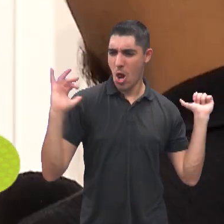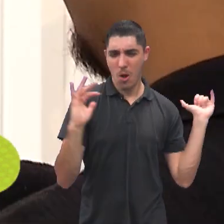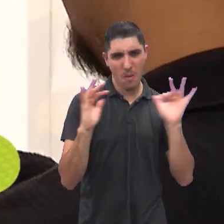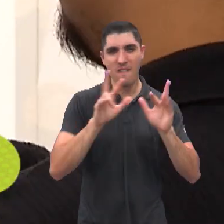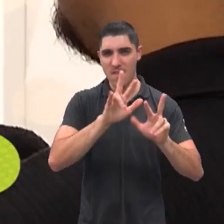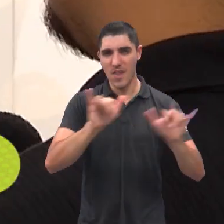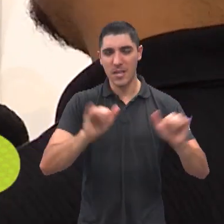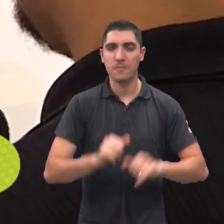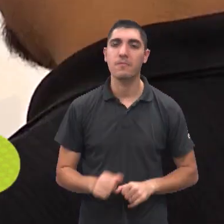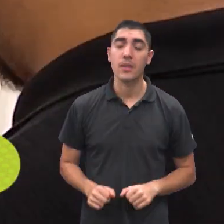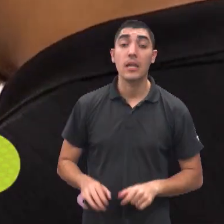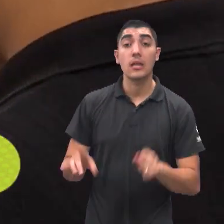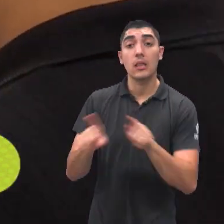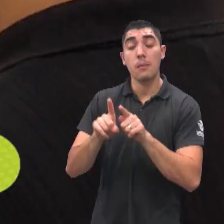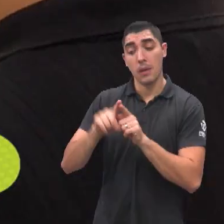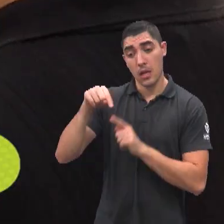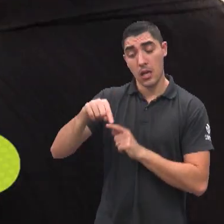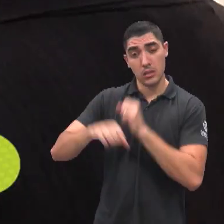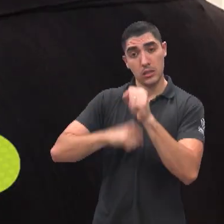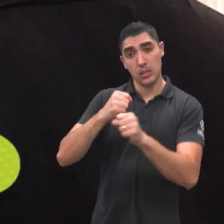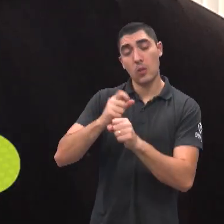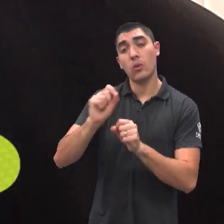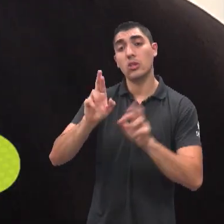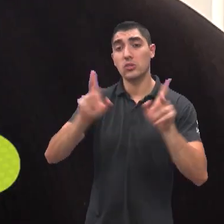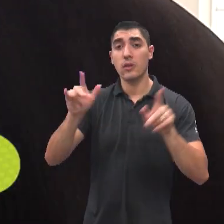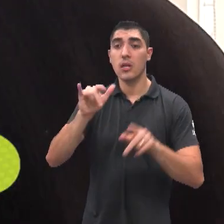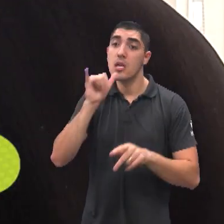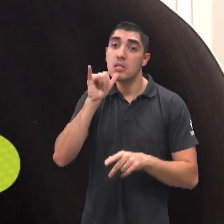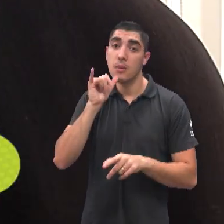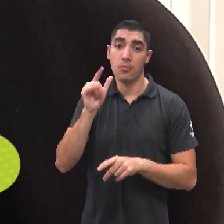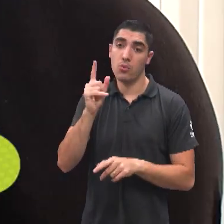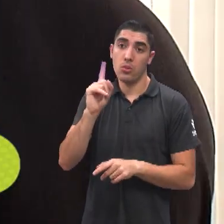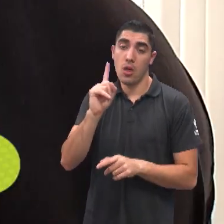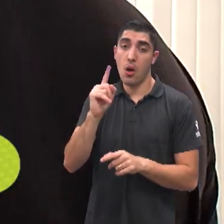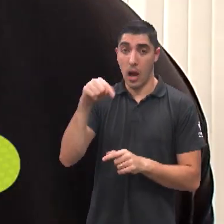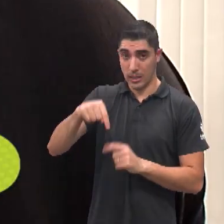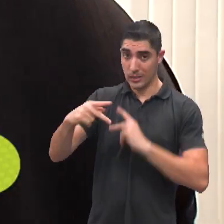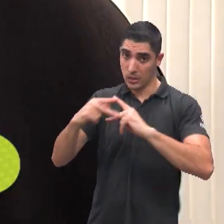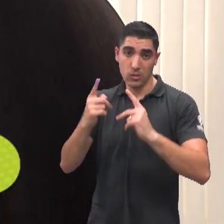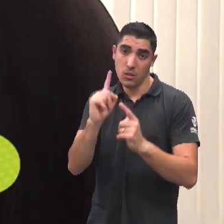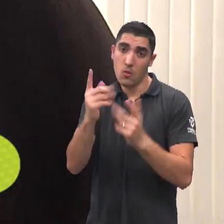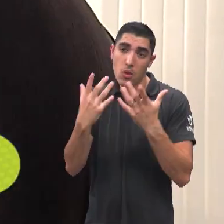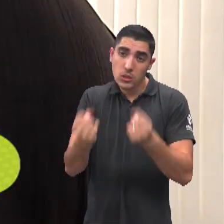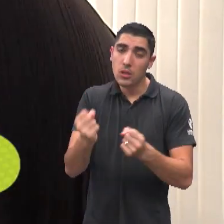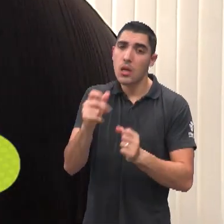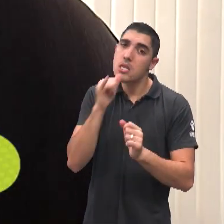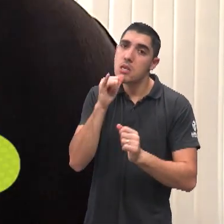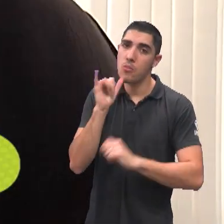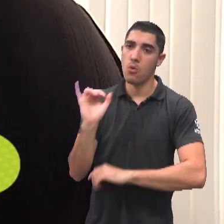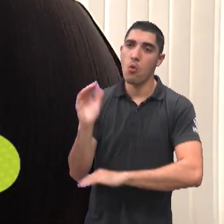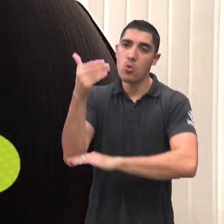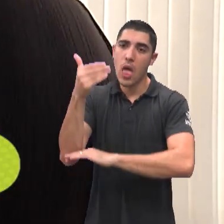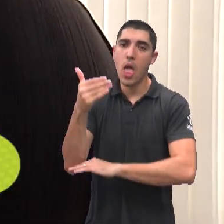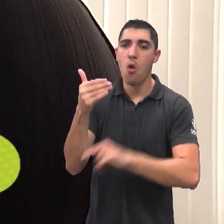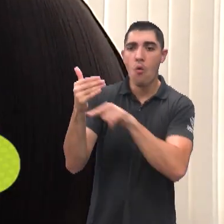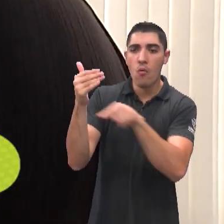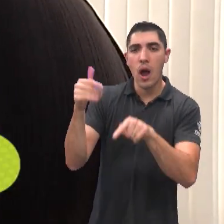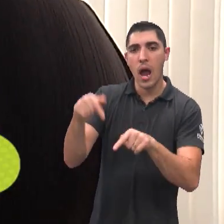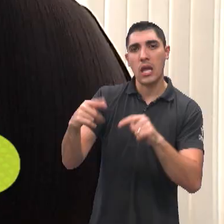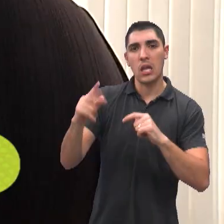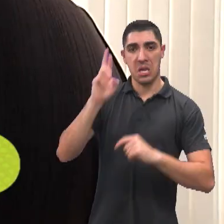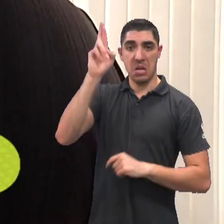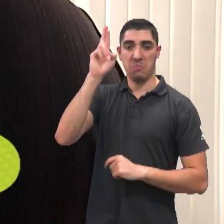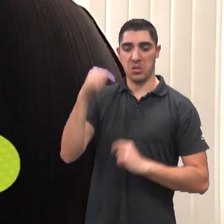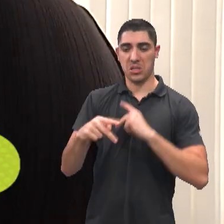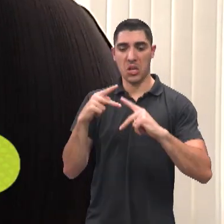esse ano é que a cidade não vai hospedar, né, as delegações e os atletas, né? Como que isso foi definido, né? Na verdade,